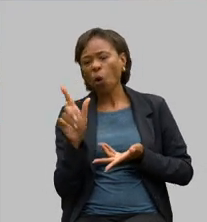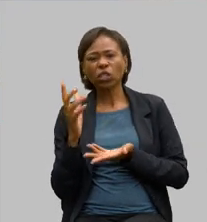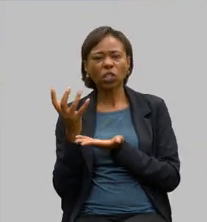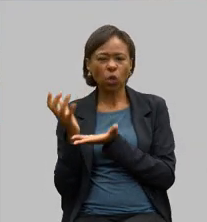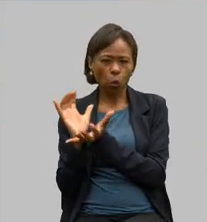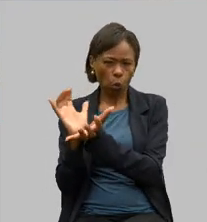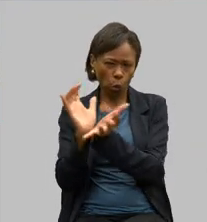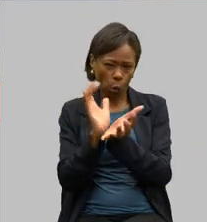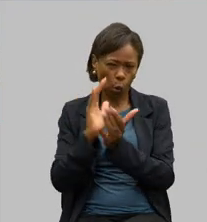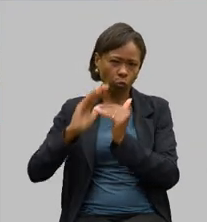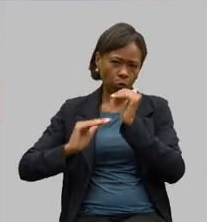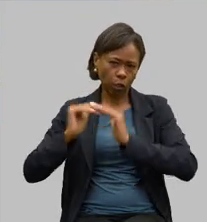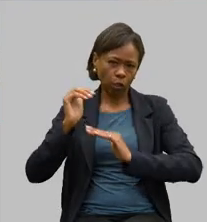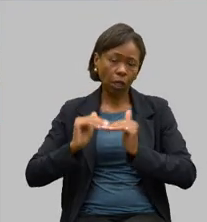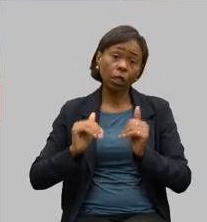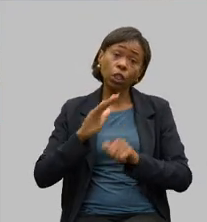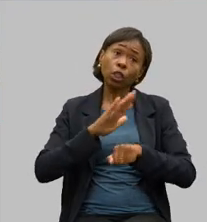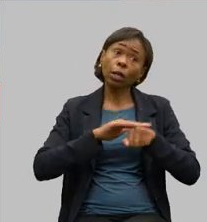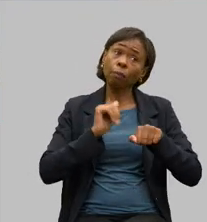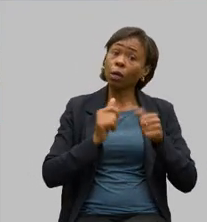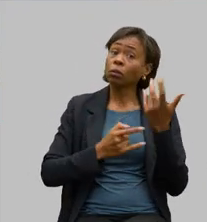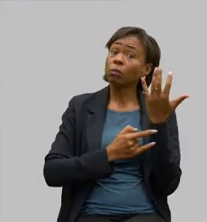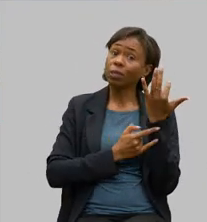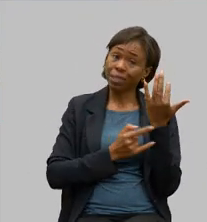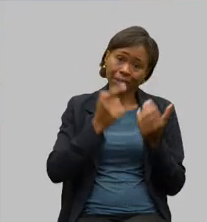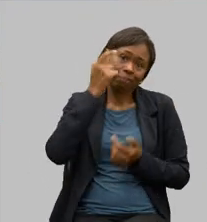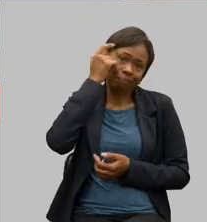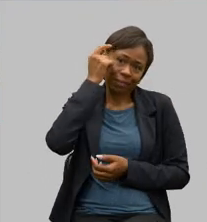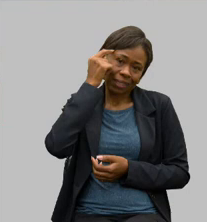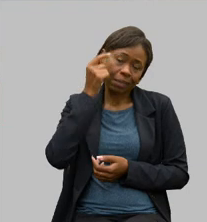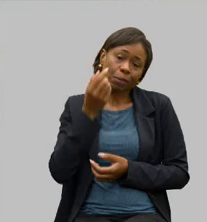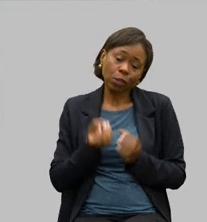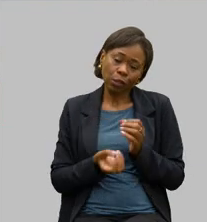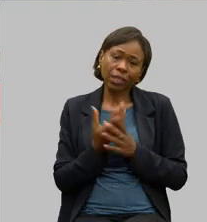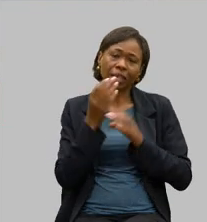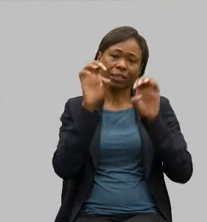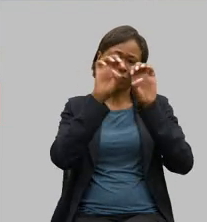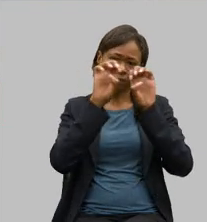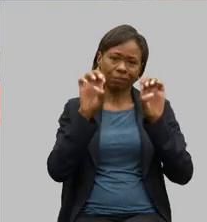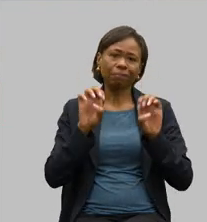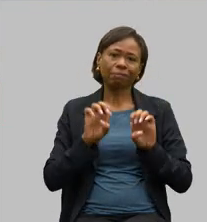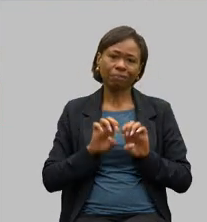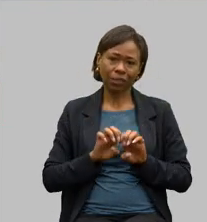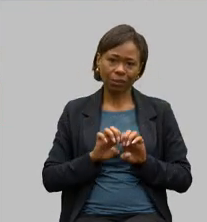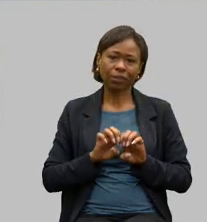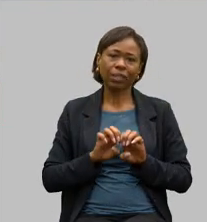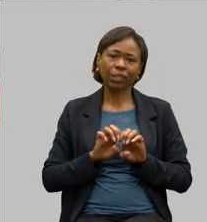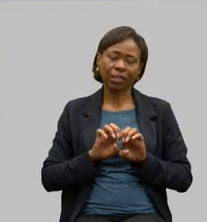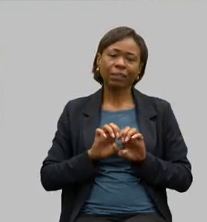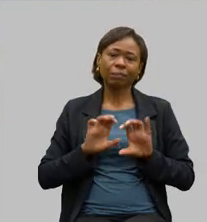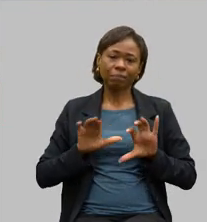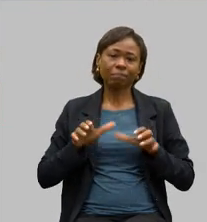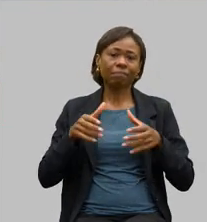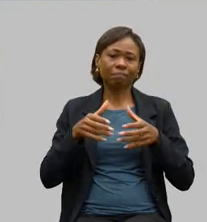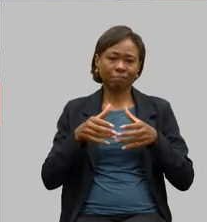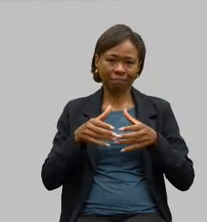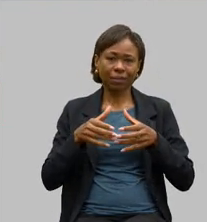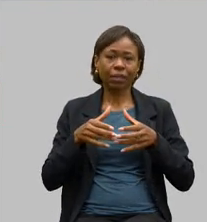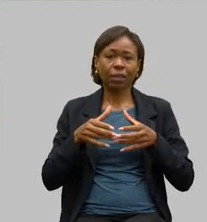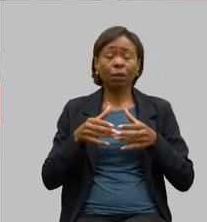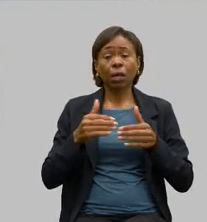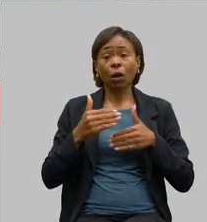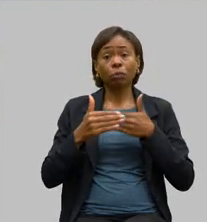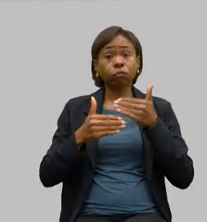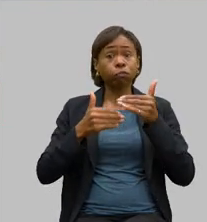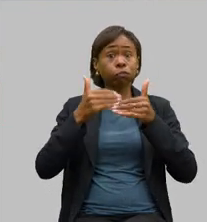eu pensei de chamar a UFMG eh pra gente estruturar eh o turismo de base Comunitária porque é o que mais cresce